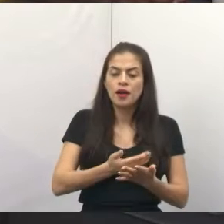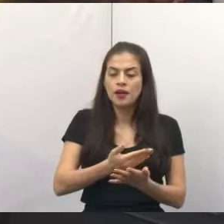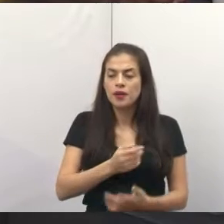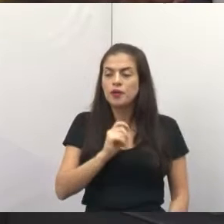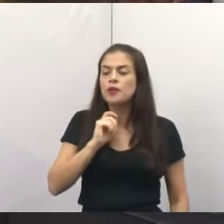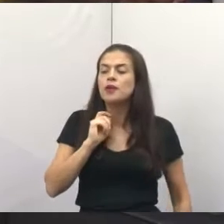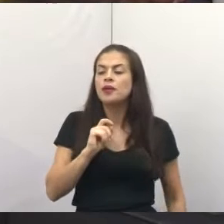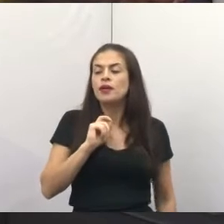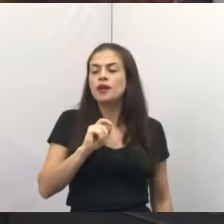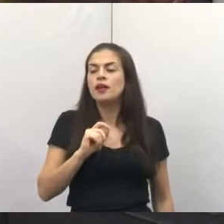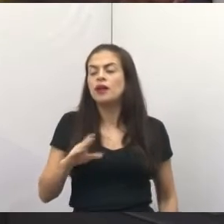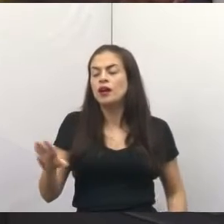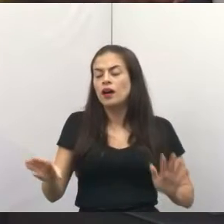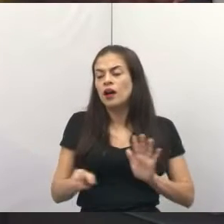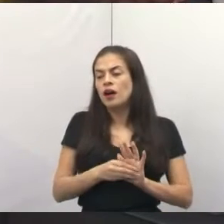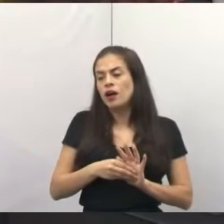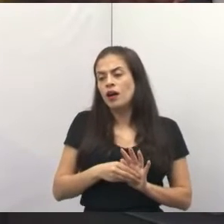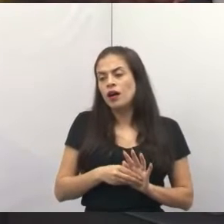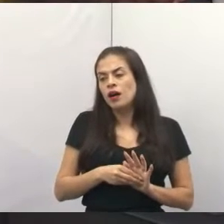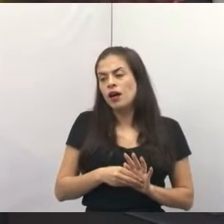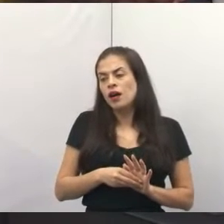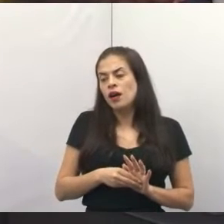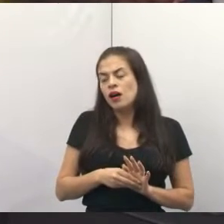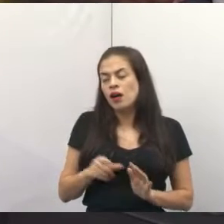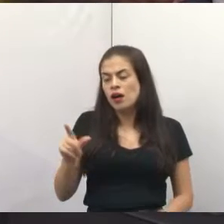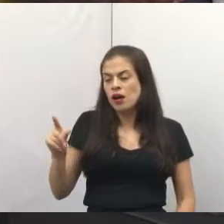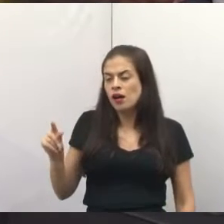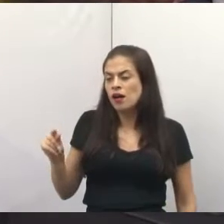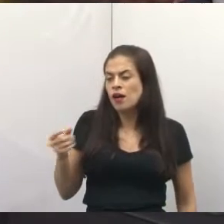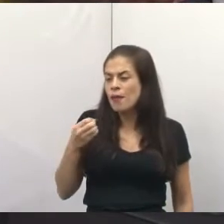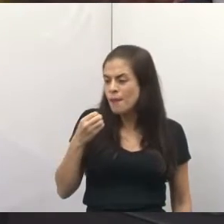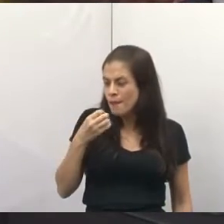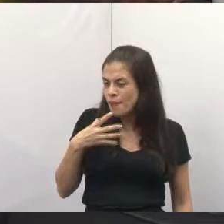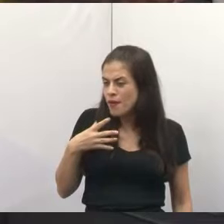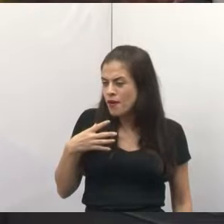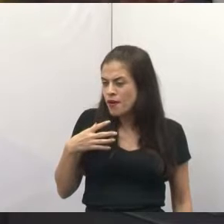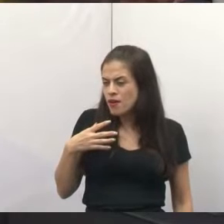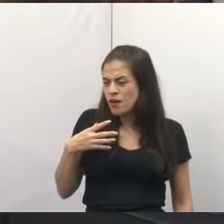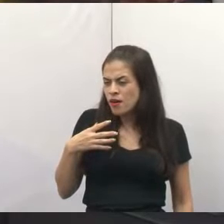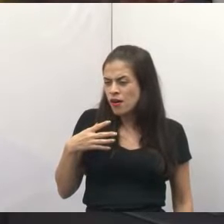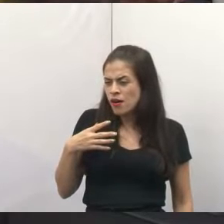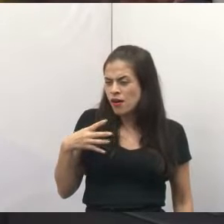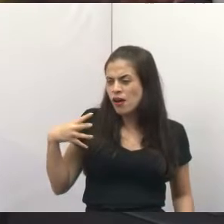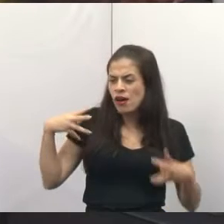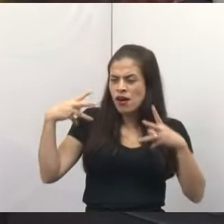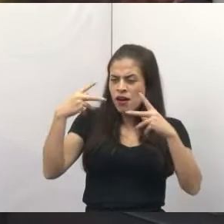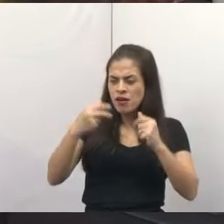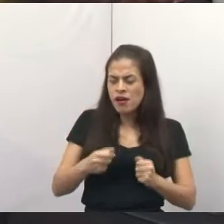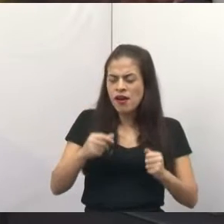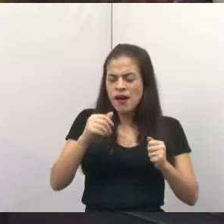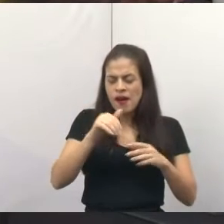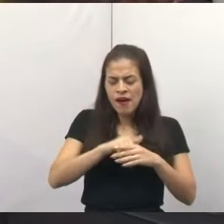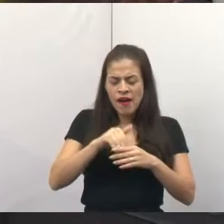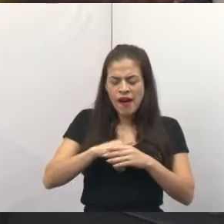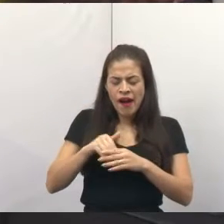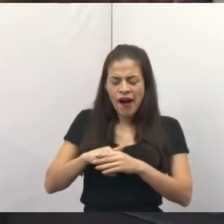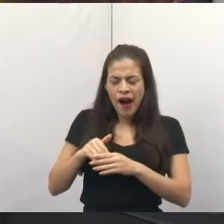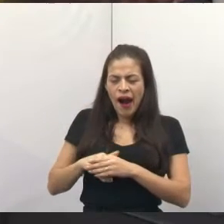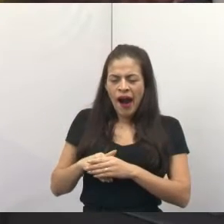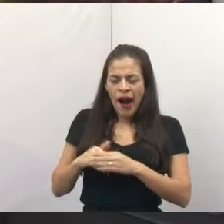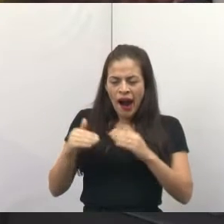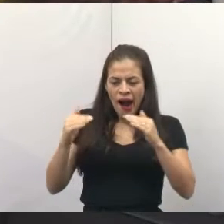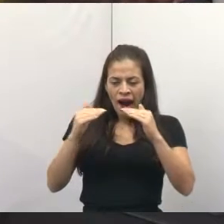essa emenda da minoria for boa, que todos nós votaremos a favor, porque é nisso que eu